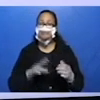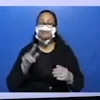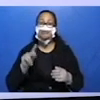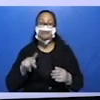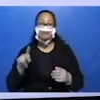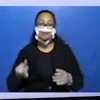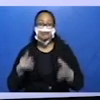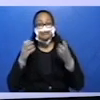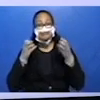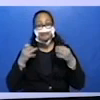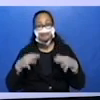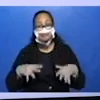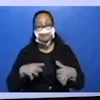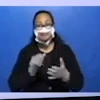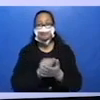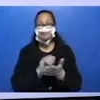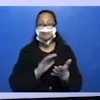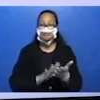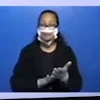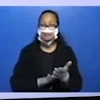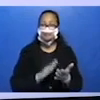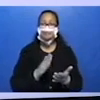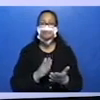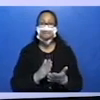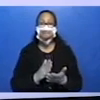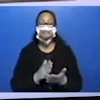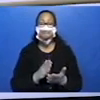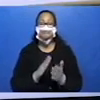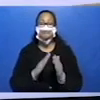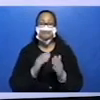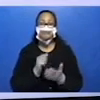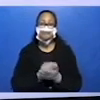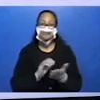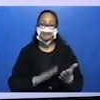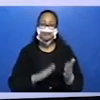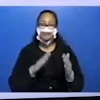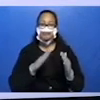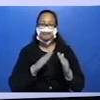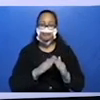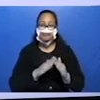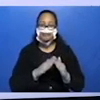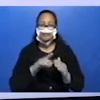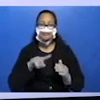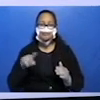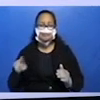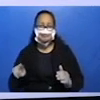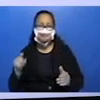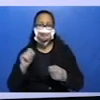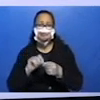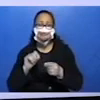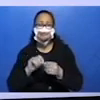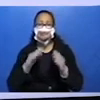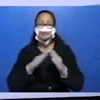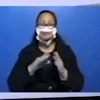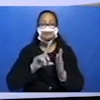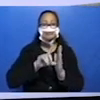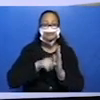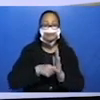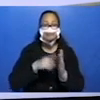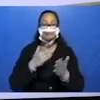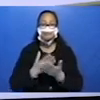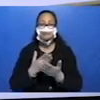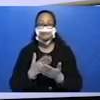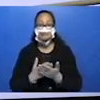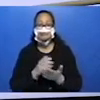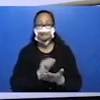vai explicar as atividades e as tarefas. Vocês vão fazer em casa, depois da aula,